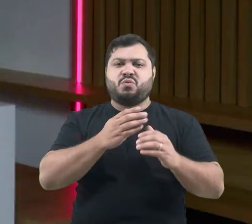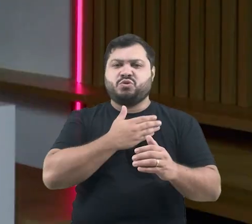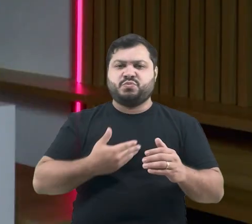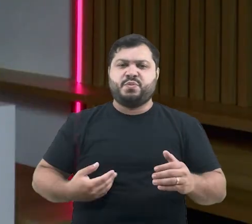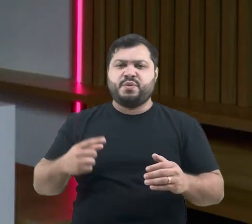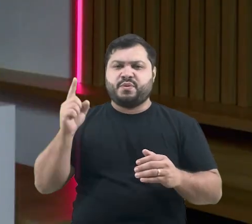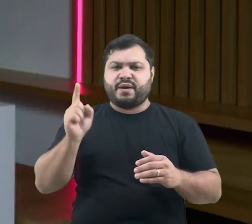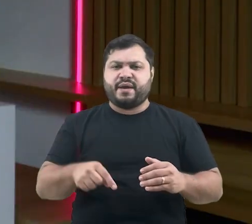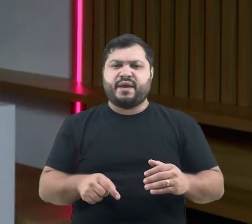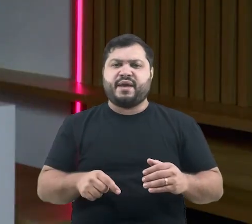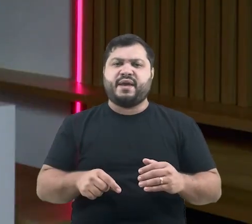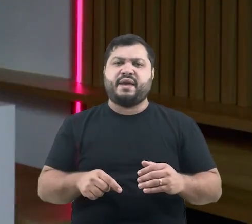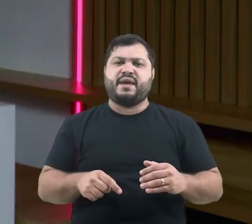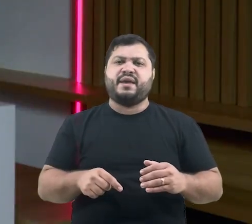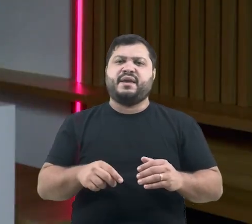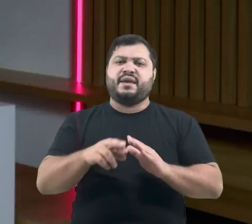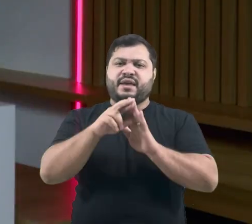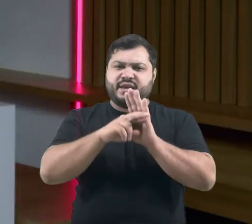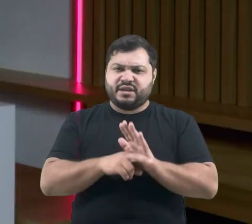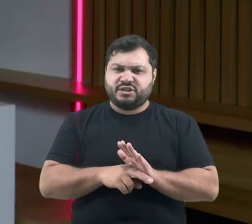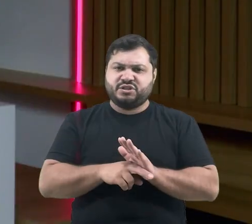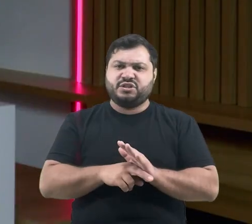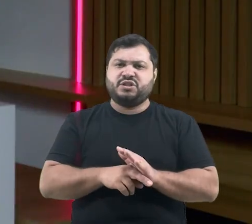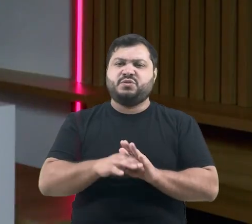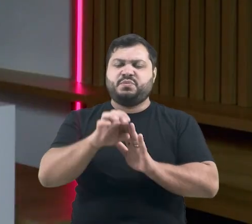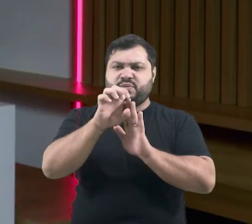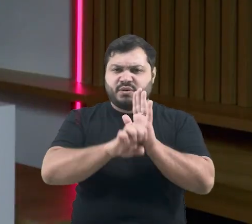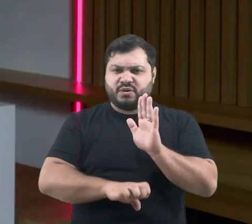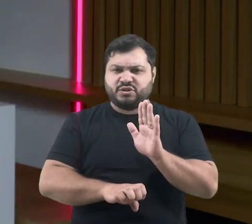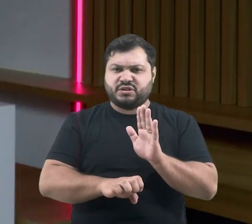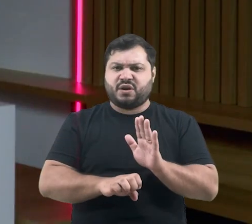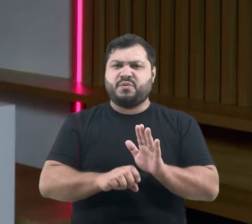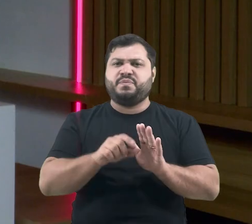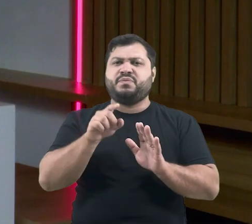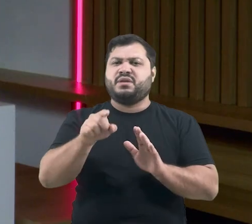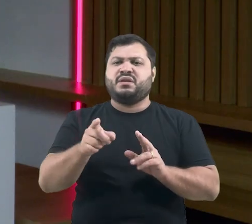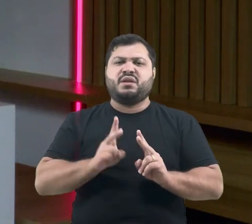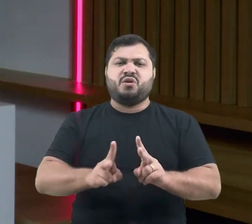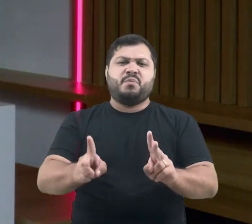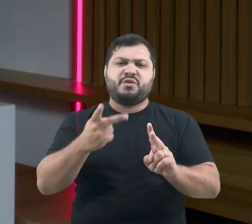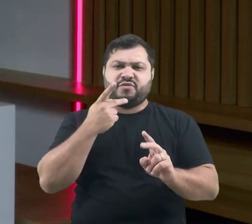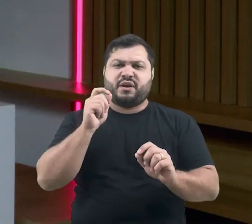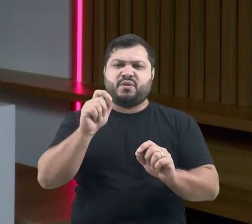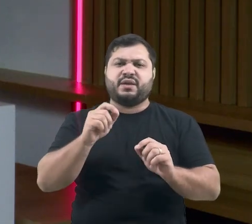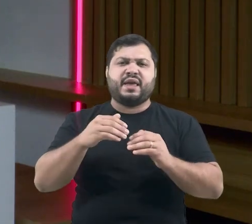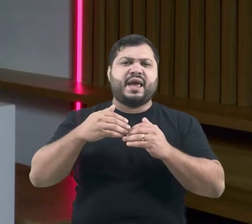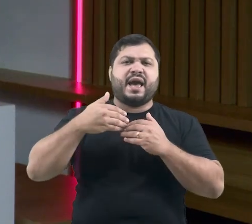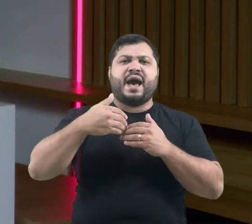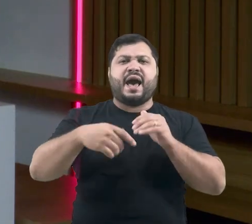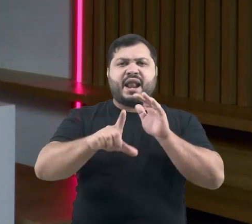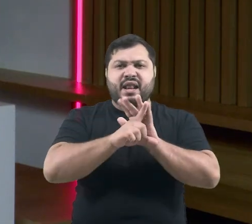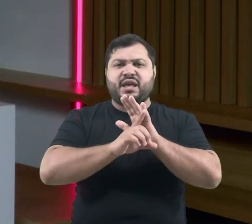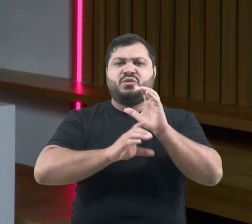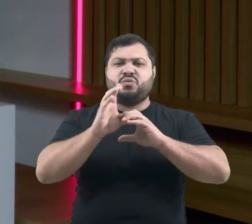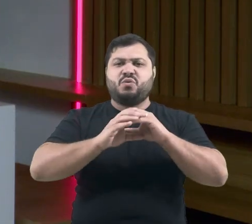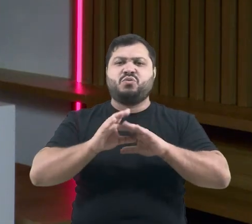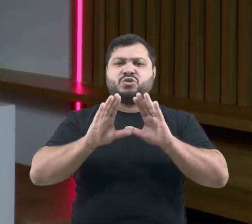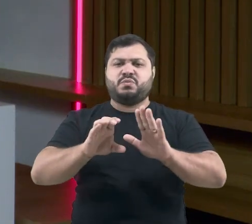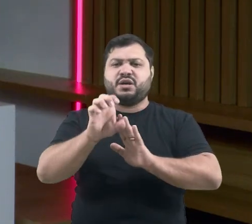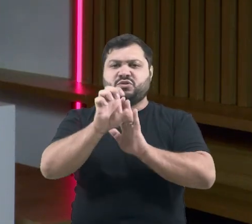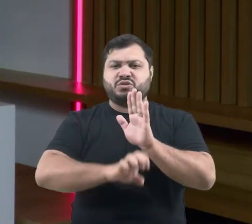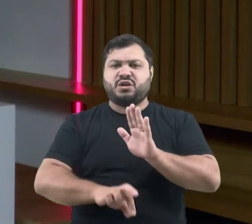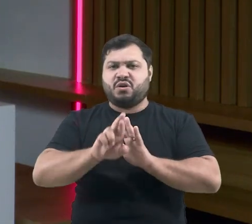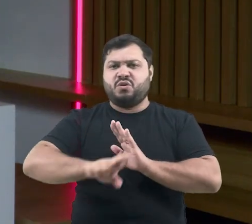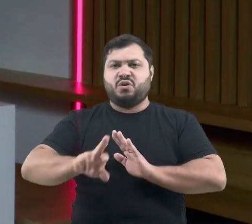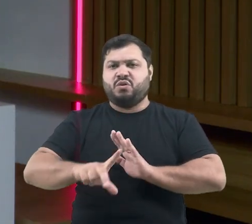concurso público ele é ditado, regido pelo edital. E ele é comumente chamado de a lei do concurso. Só